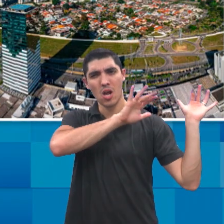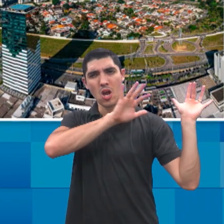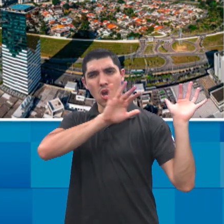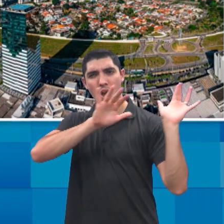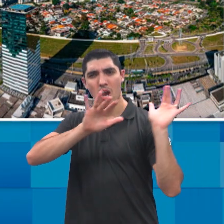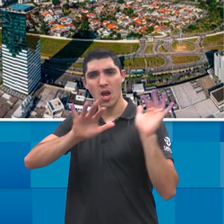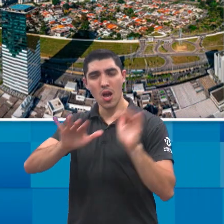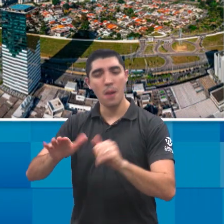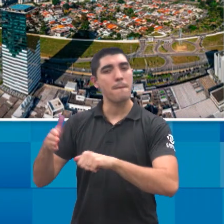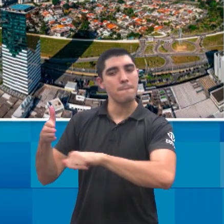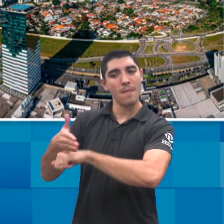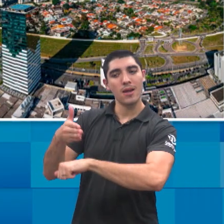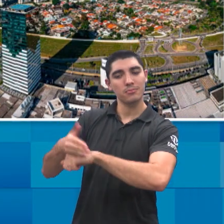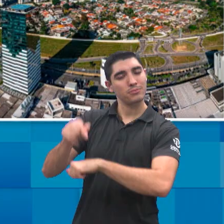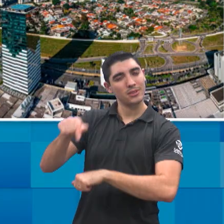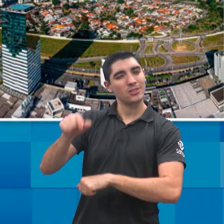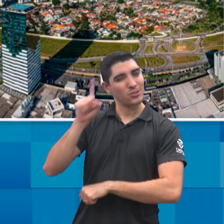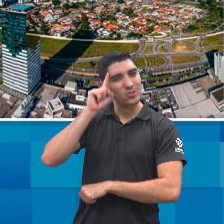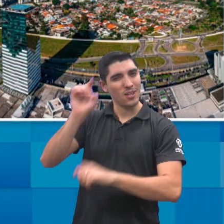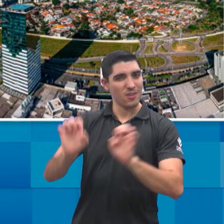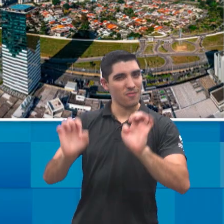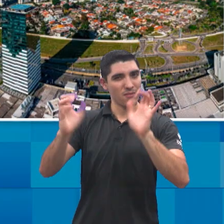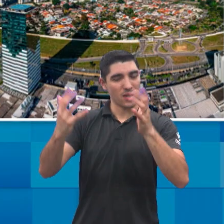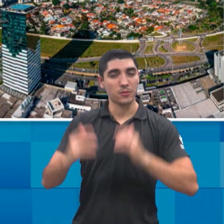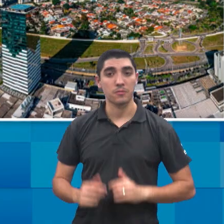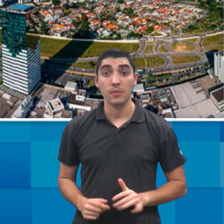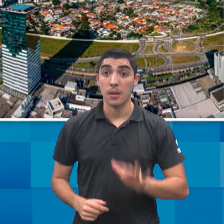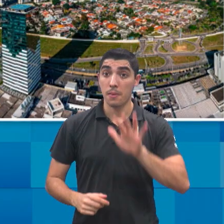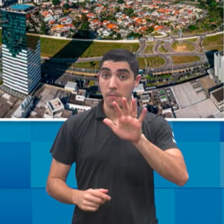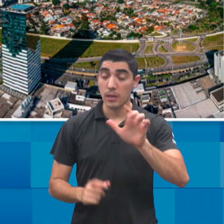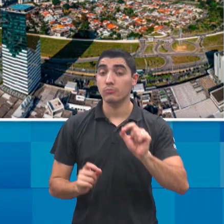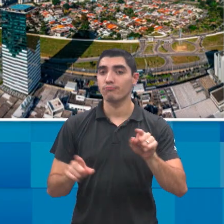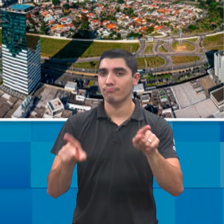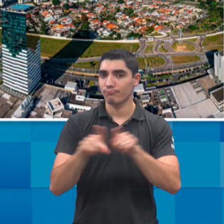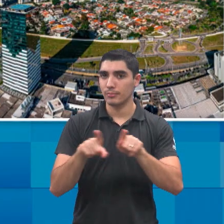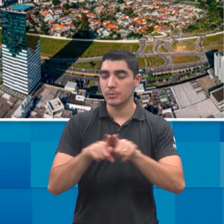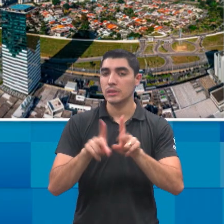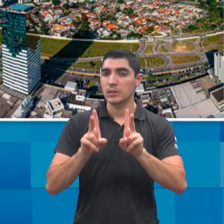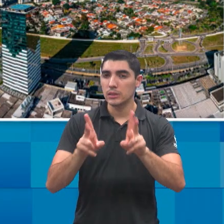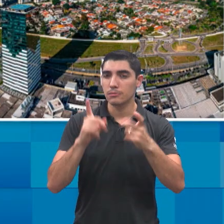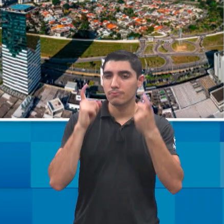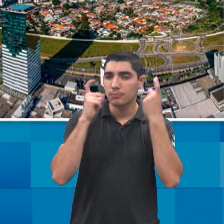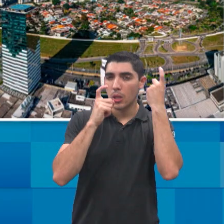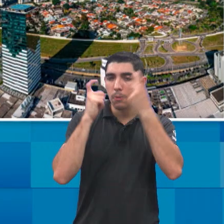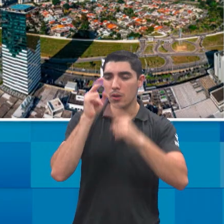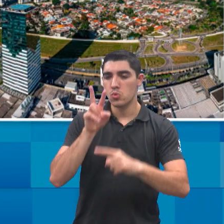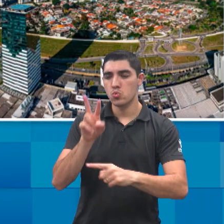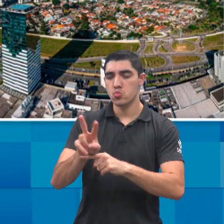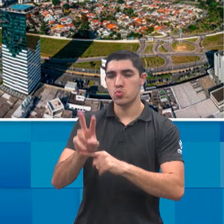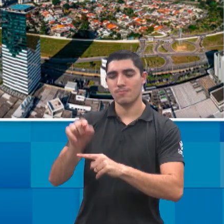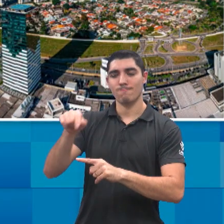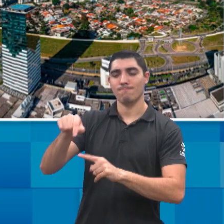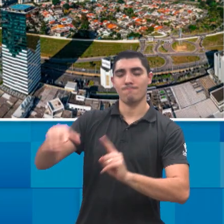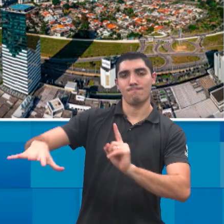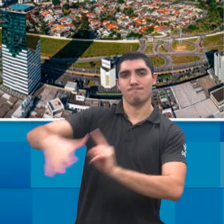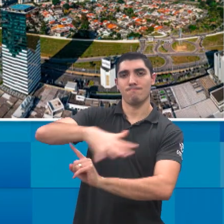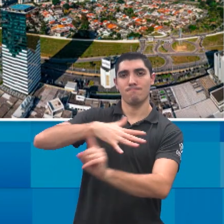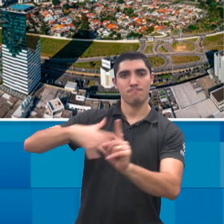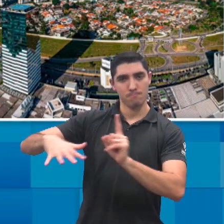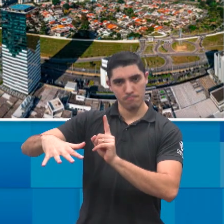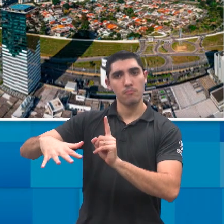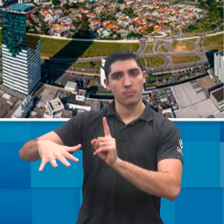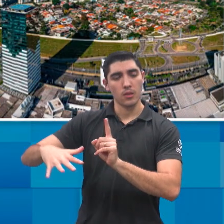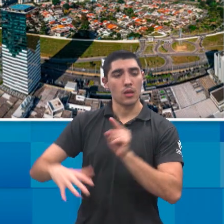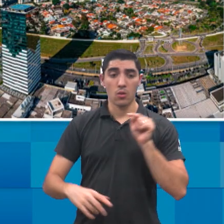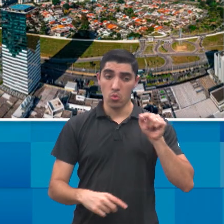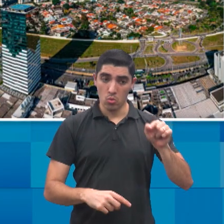do Mr. Mu. Tem uma preocupação muito grande com o meio ambiente, né? Faz um trabalho de